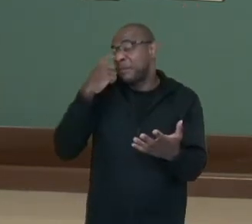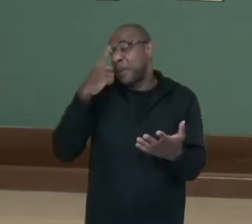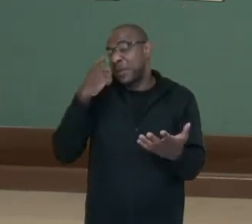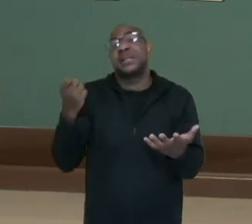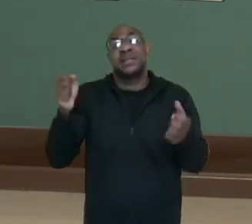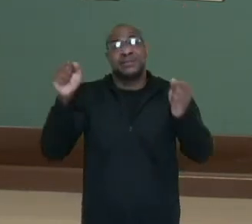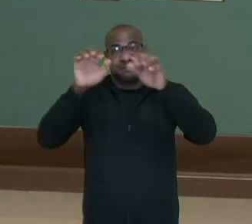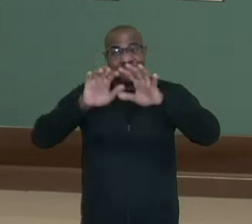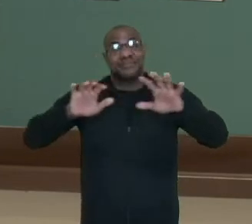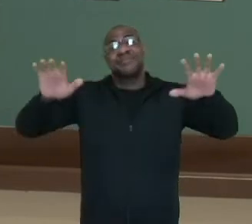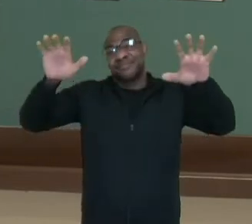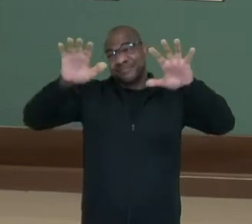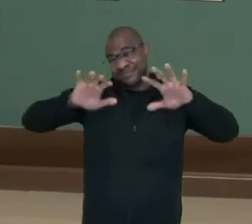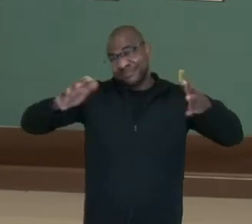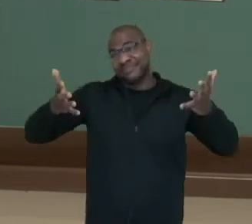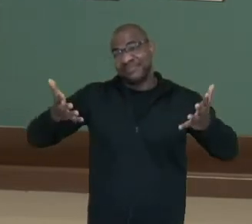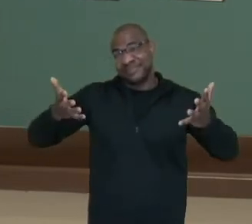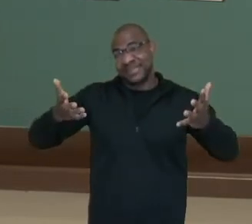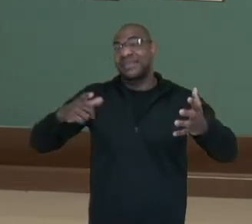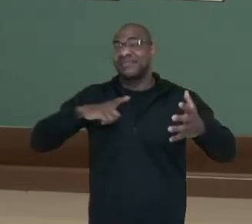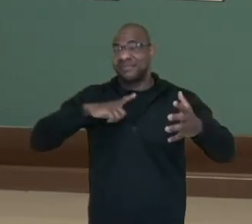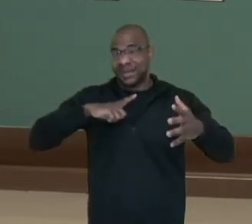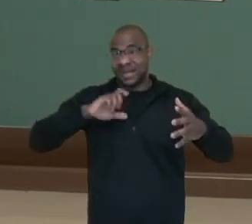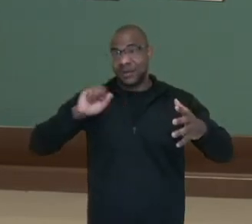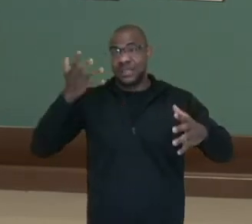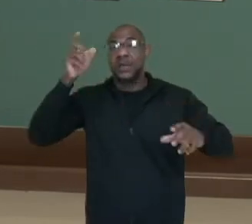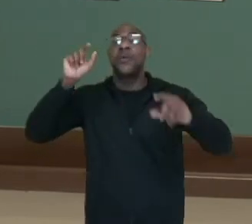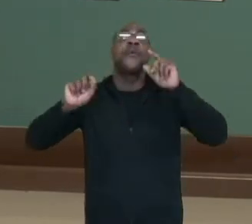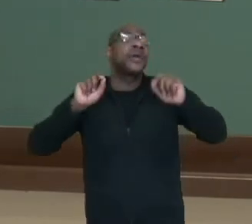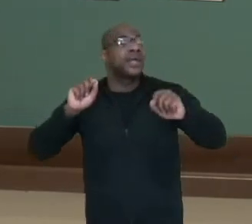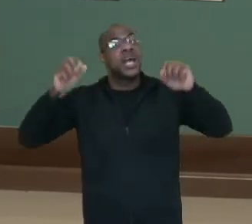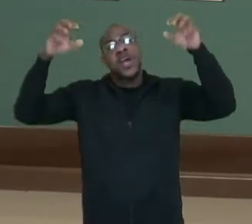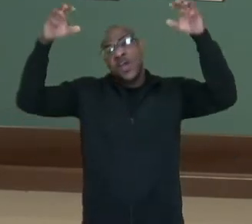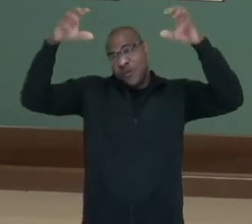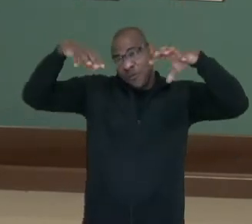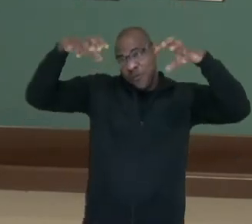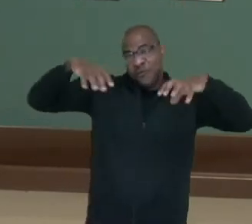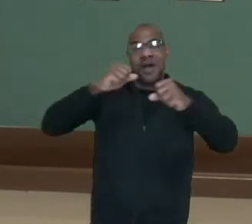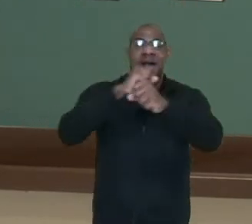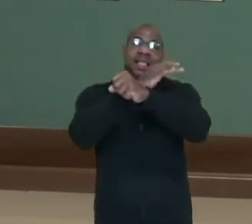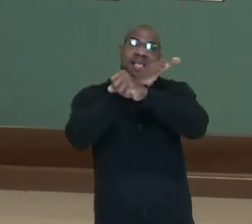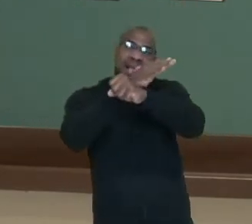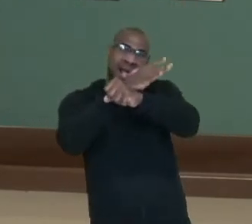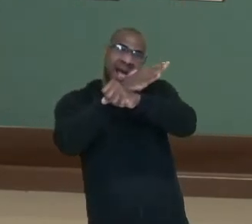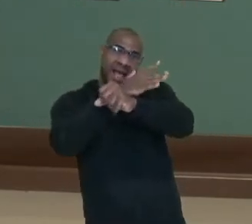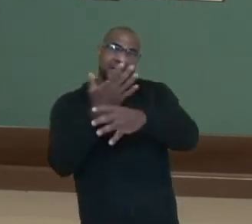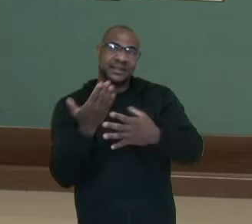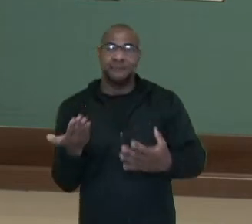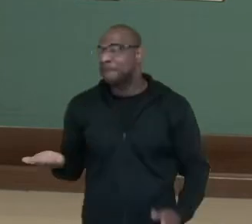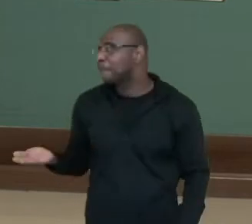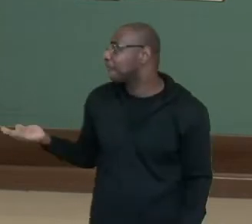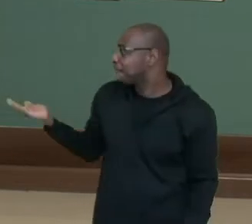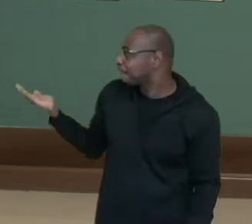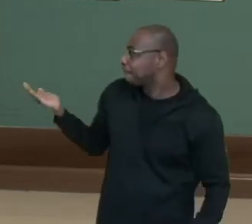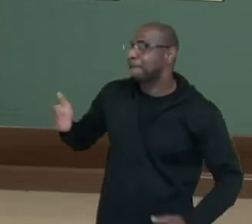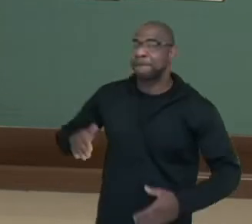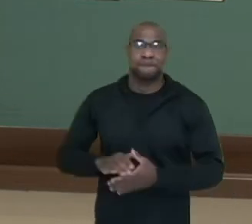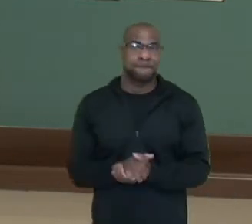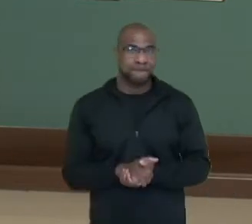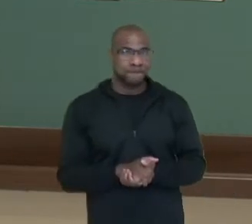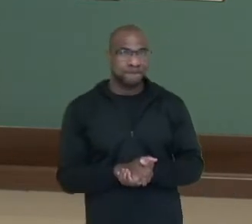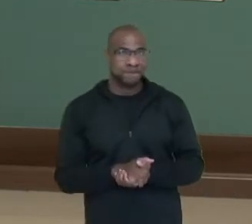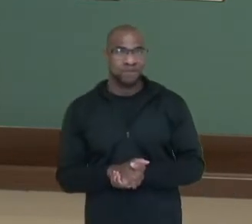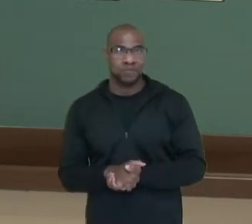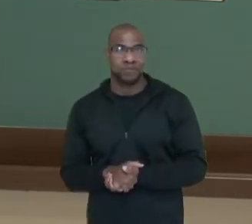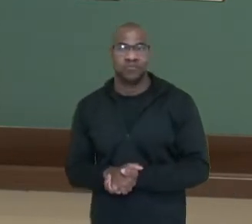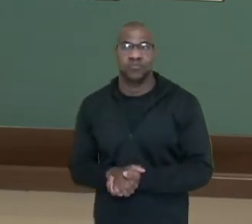ali provocar as chuvas ácidas e provocar, então, gradativamente a corrosão dessas,